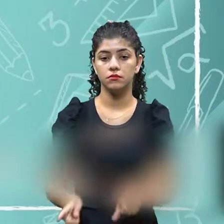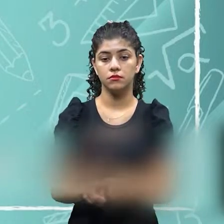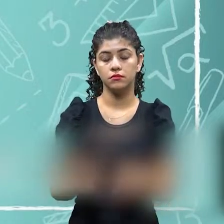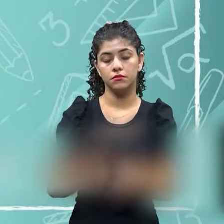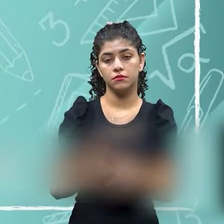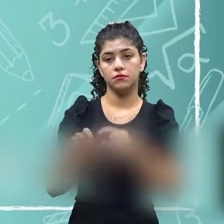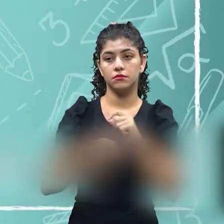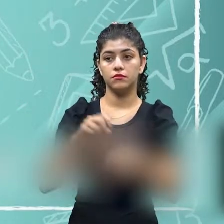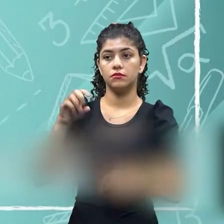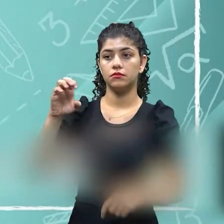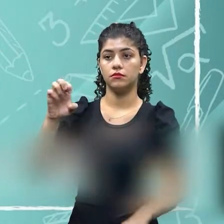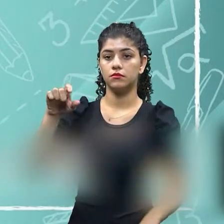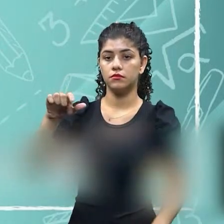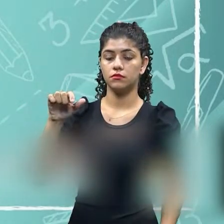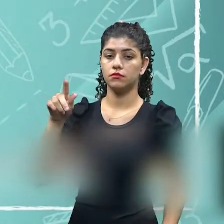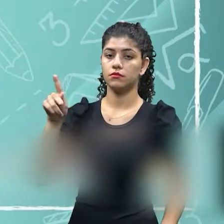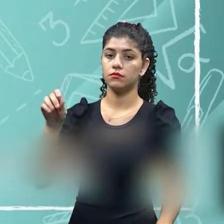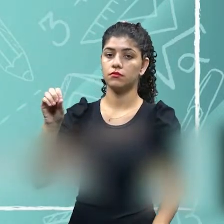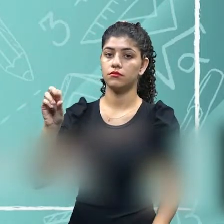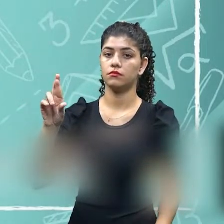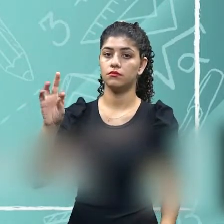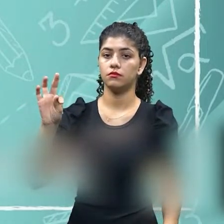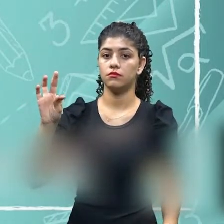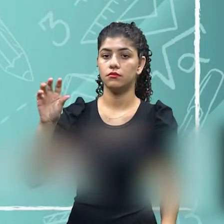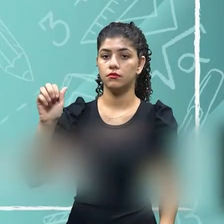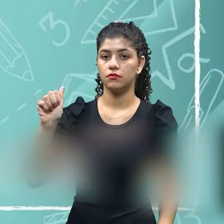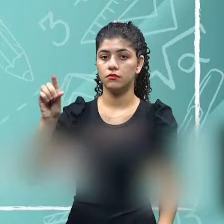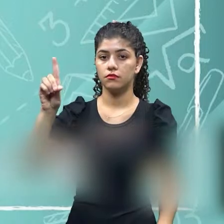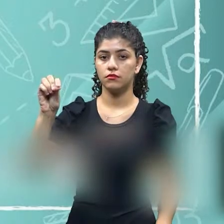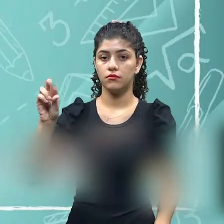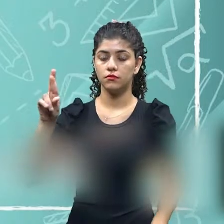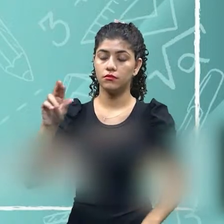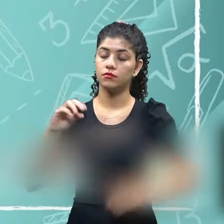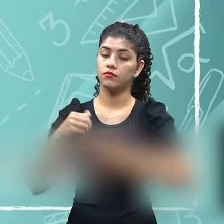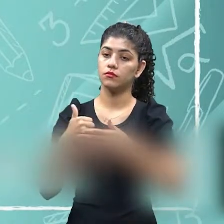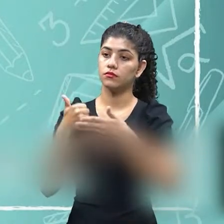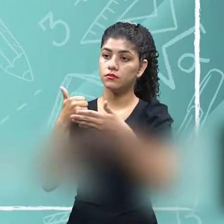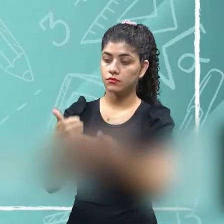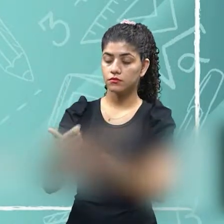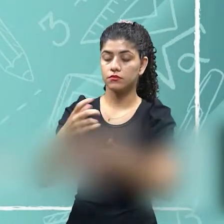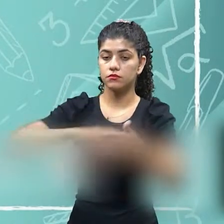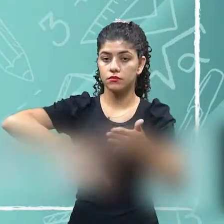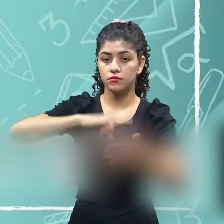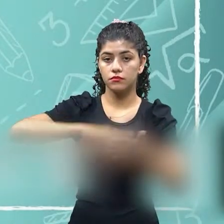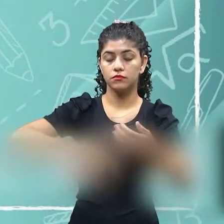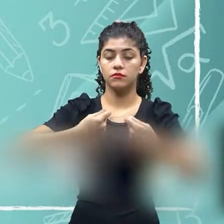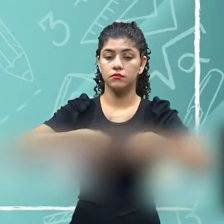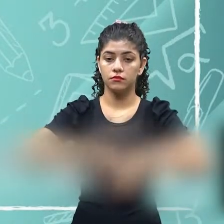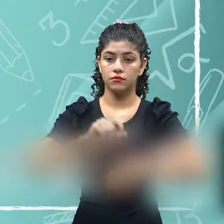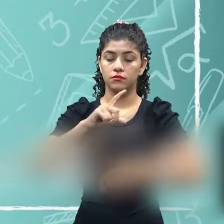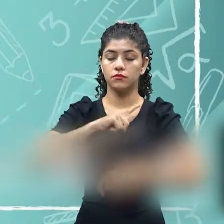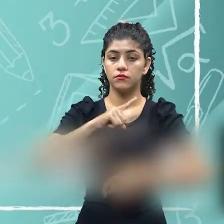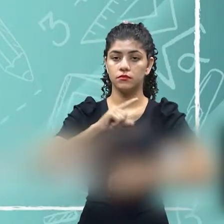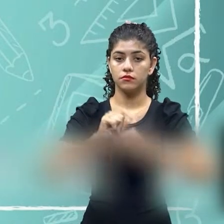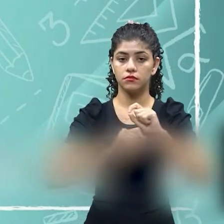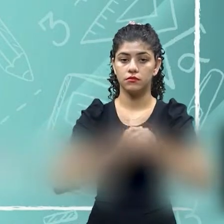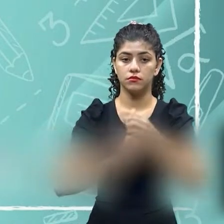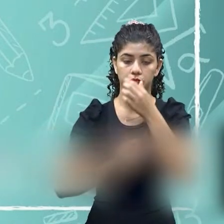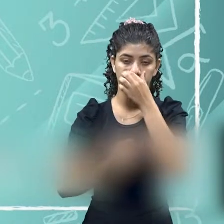tem como obrigação auxiliar, se necessário, na questão de uma documentação necessária para ocorrer esse